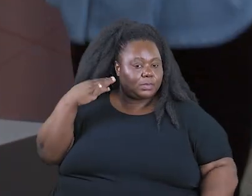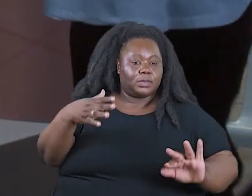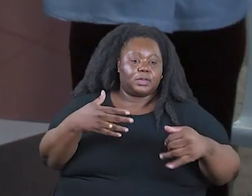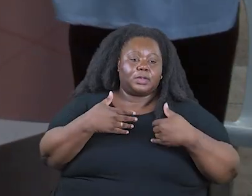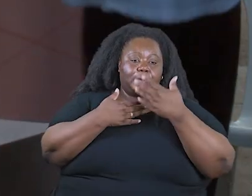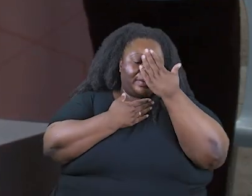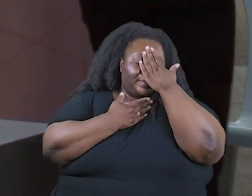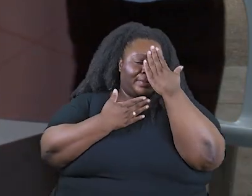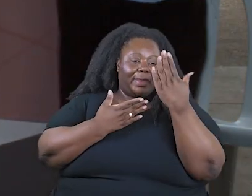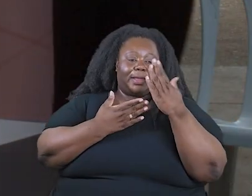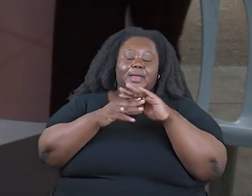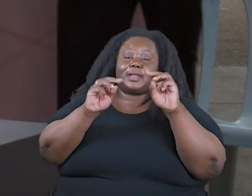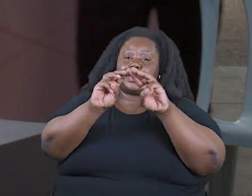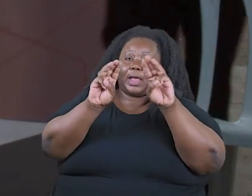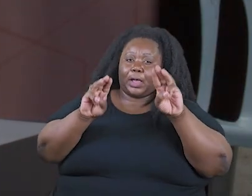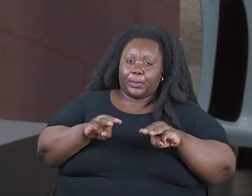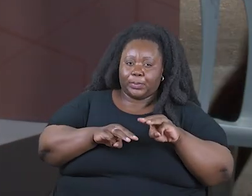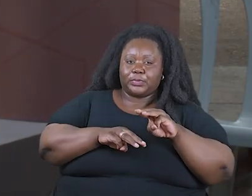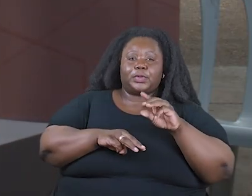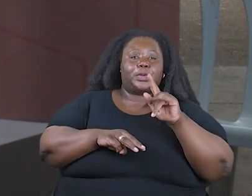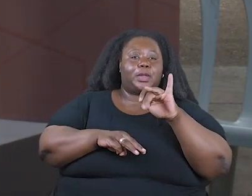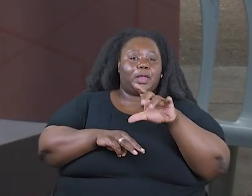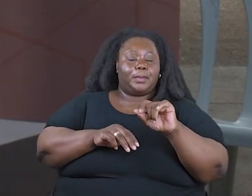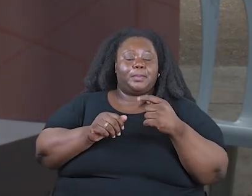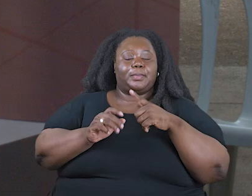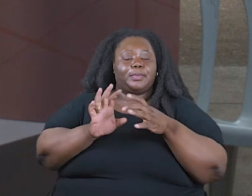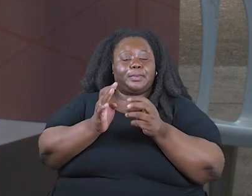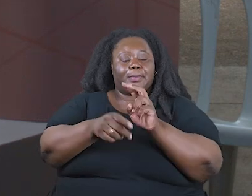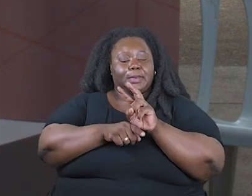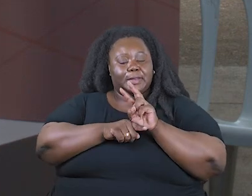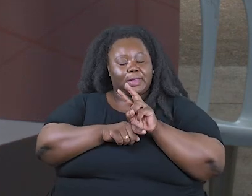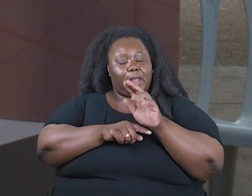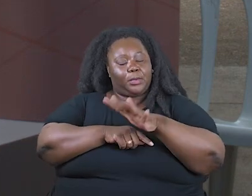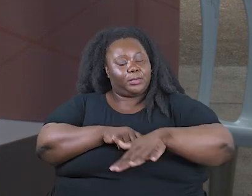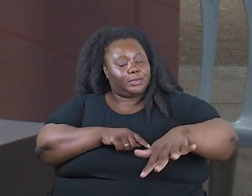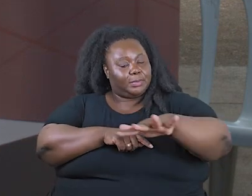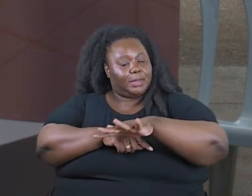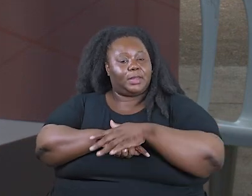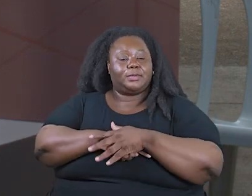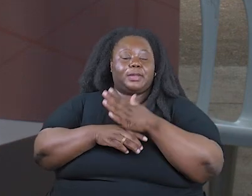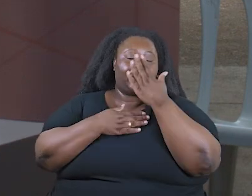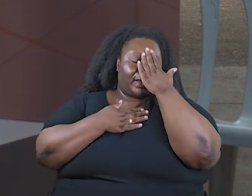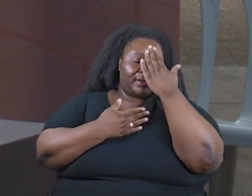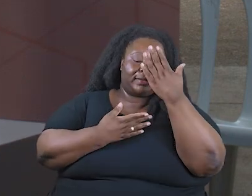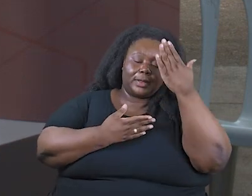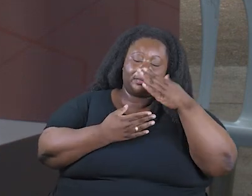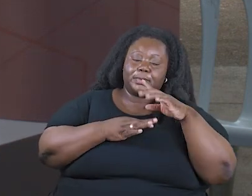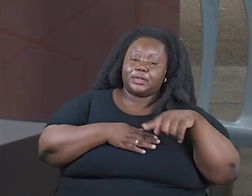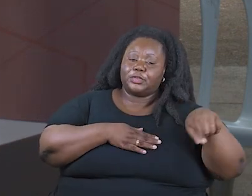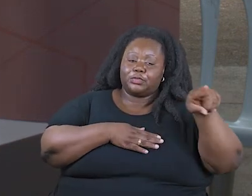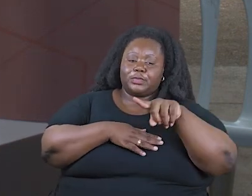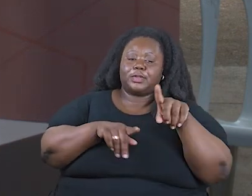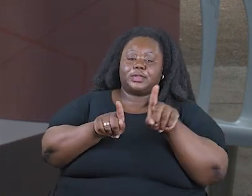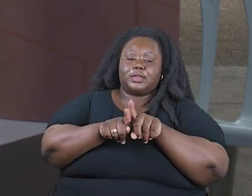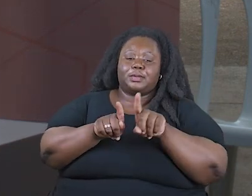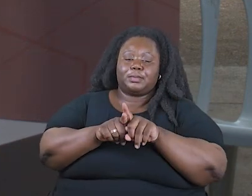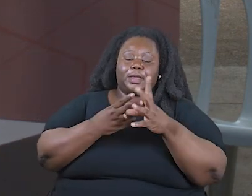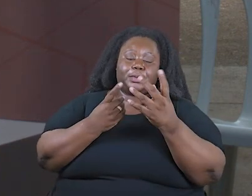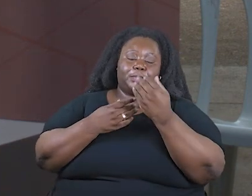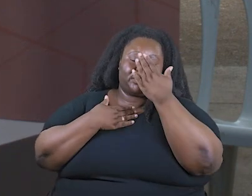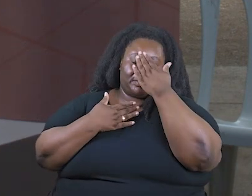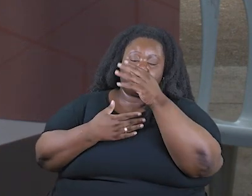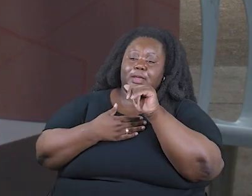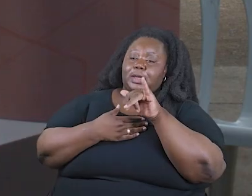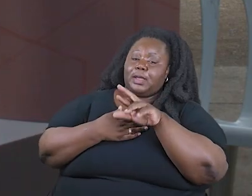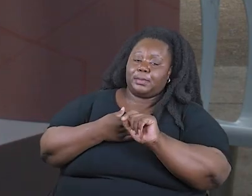Então, muito obrigada, viu, ao Museu Histórico Abílio Barreto por ceder o espaço. Agradeço a presença de vocês aqui.